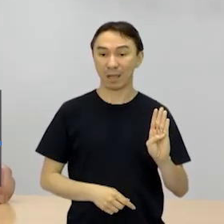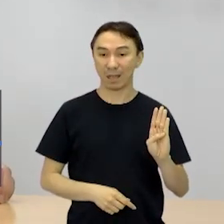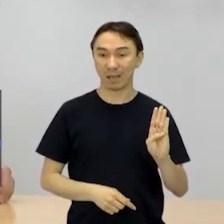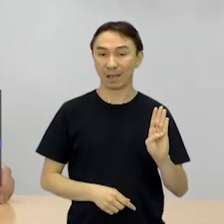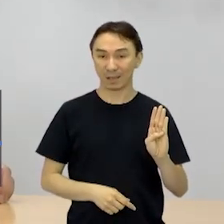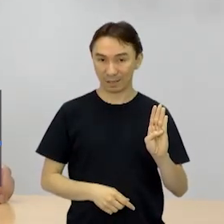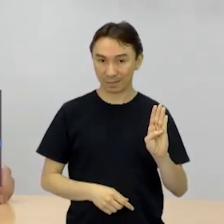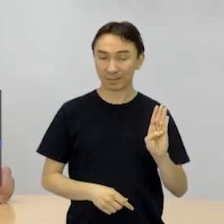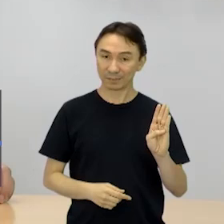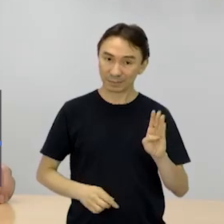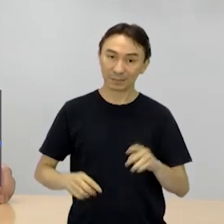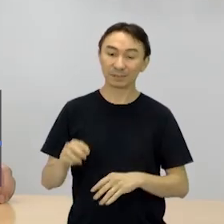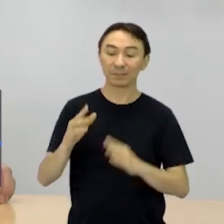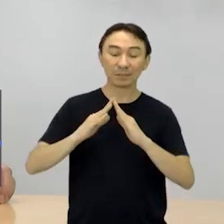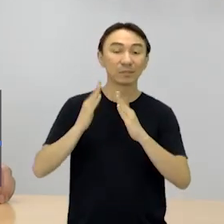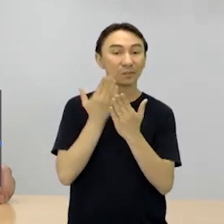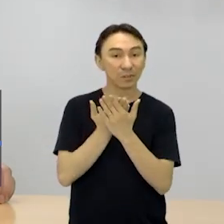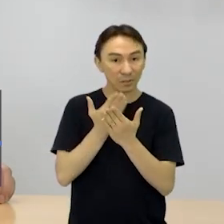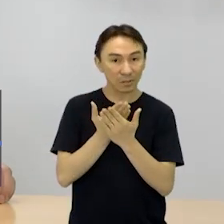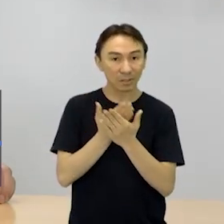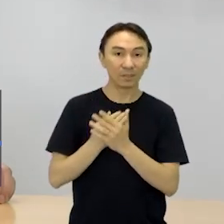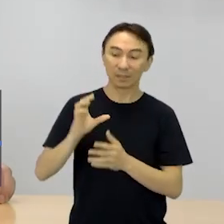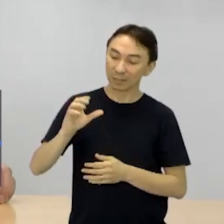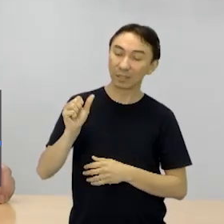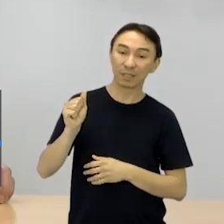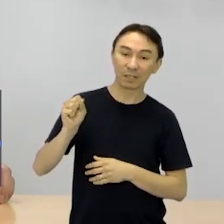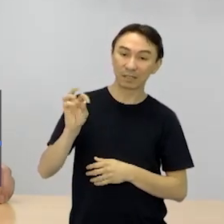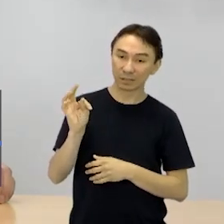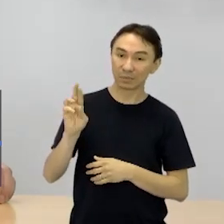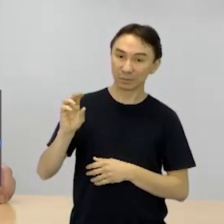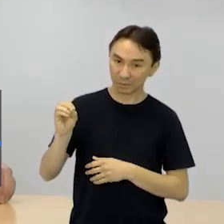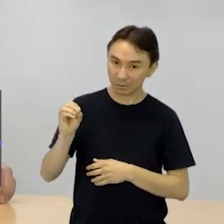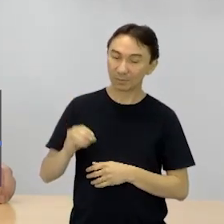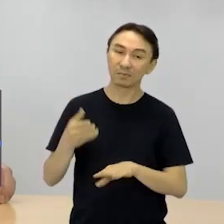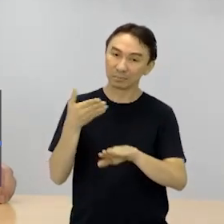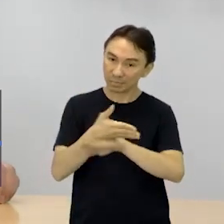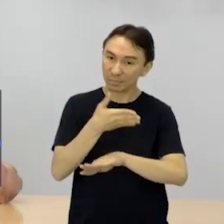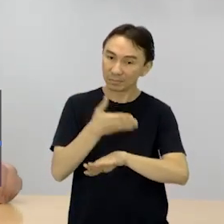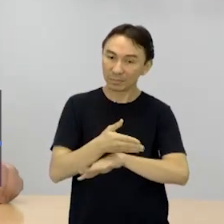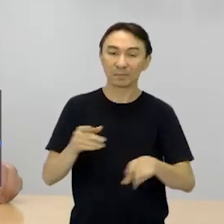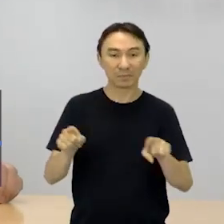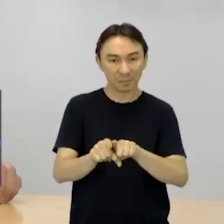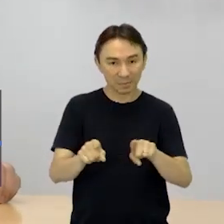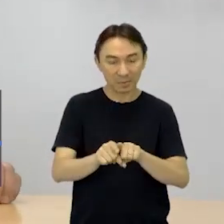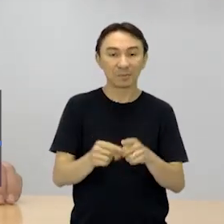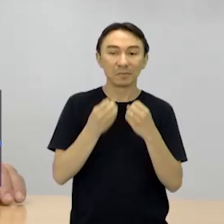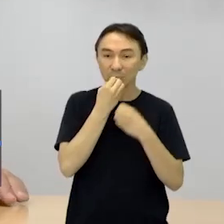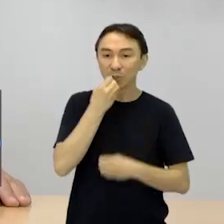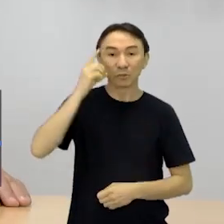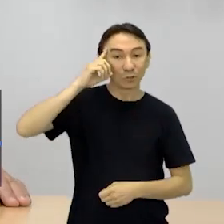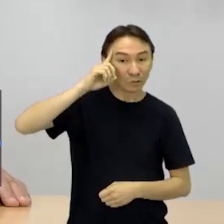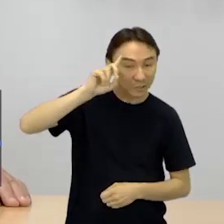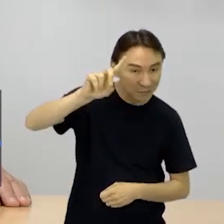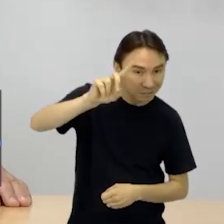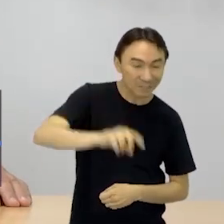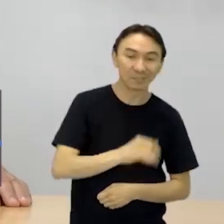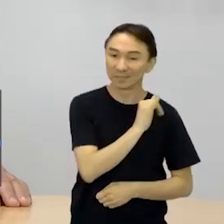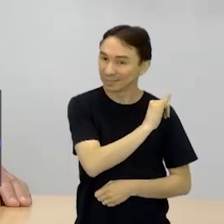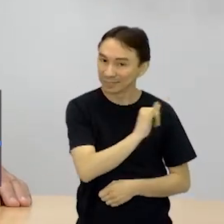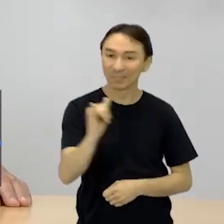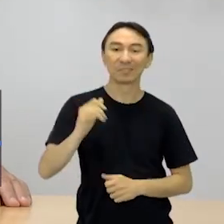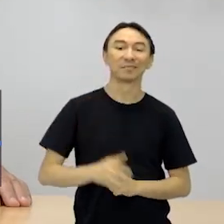escola Antônio Duarte de Castro, de Jacupiranga, também participando aqui conosco aí. Um bom dia, um cheiro aí para todos